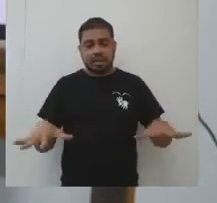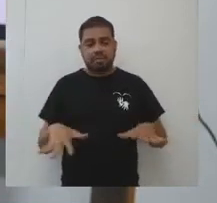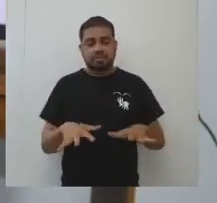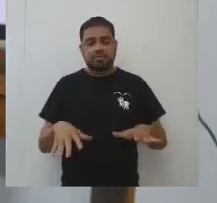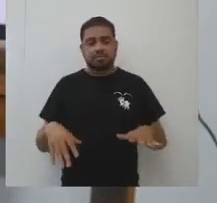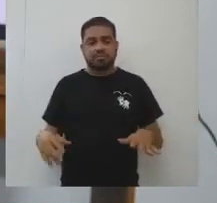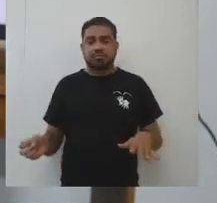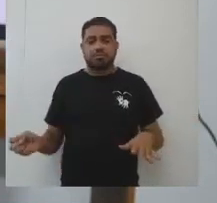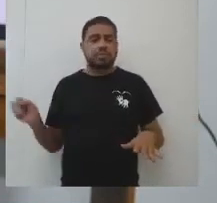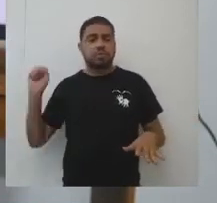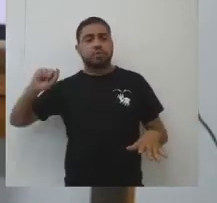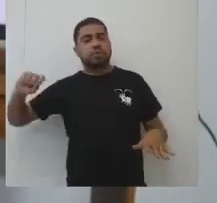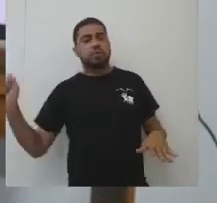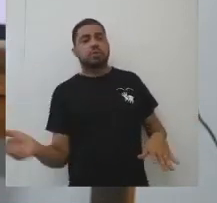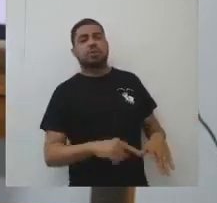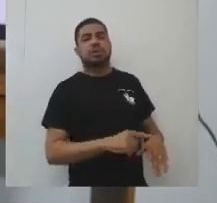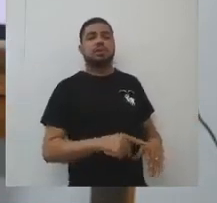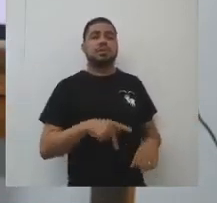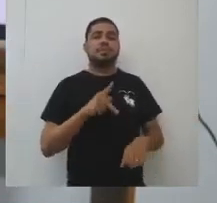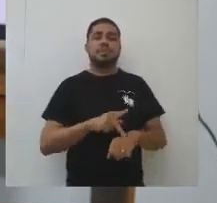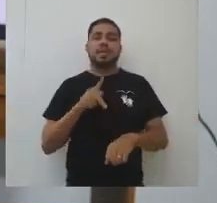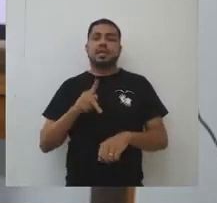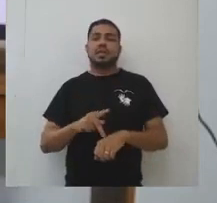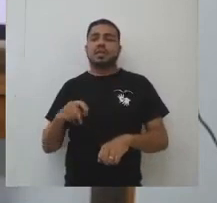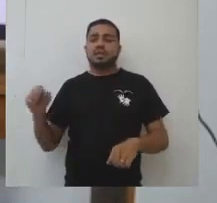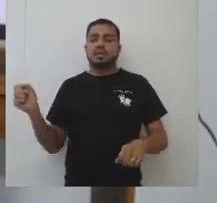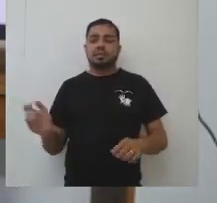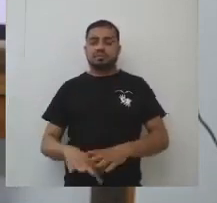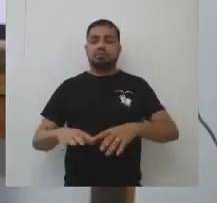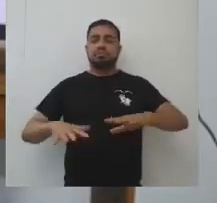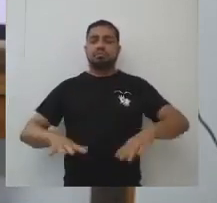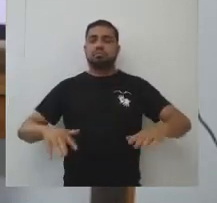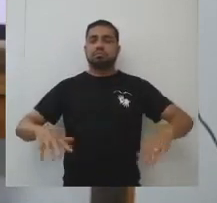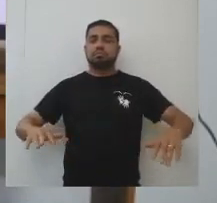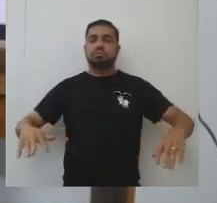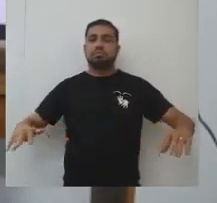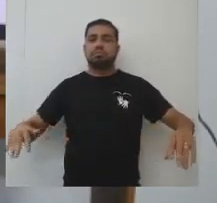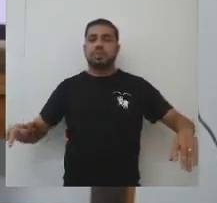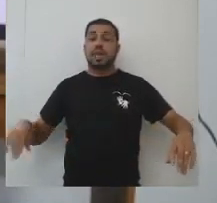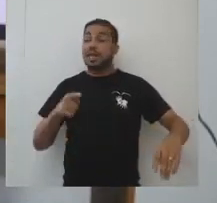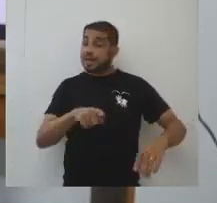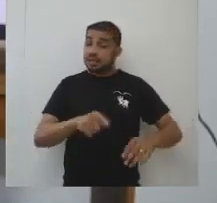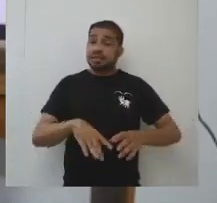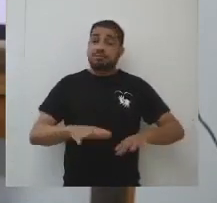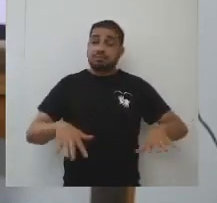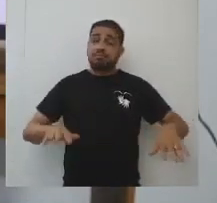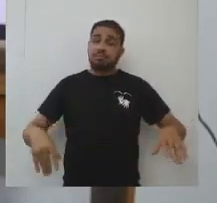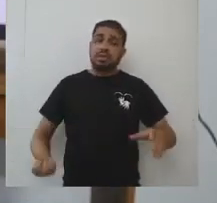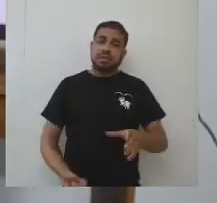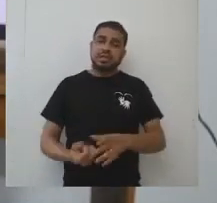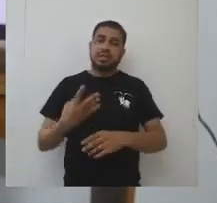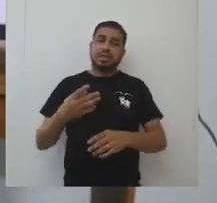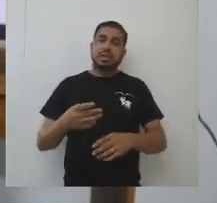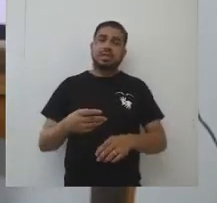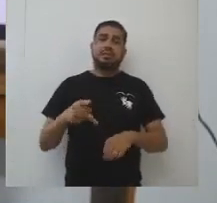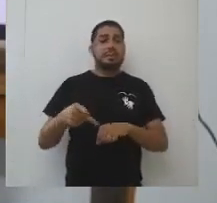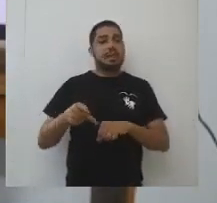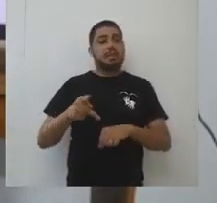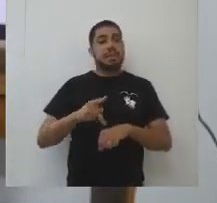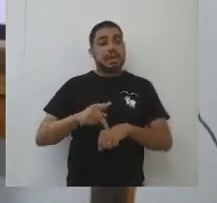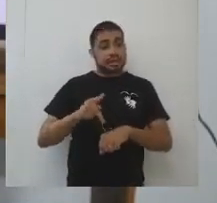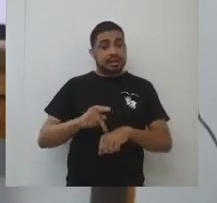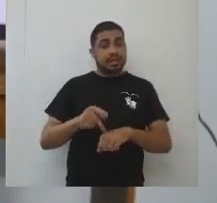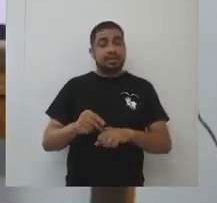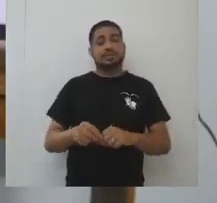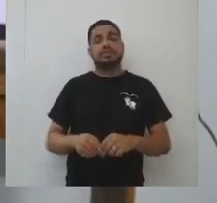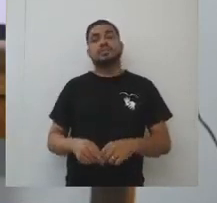e joga uma pedrinha no lago. Ele produz uma perturbação. Essa perturbação foi criada pela pedrinha. Então ela